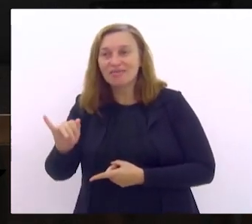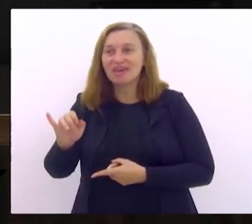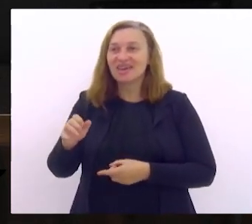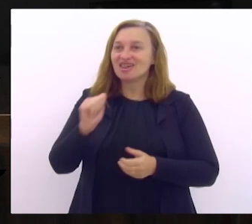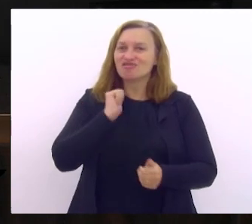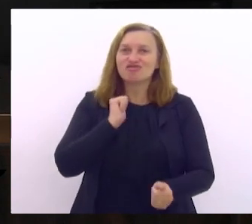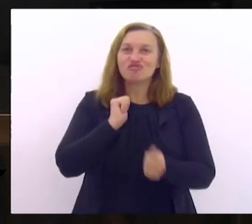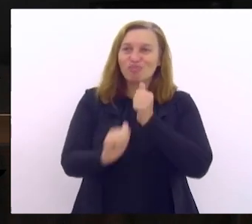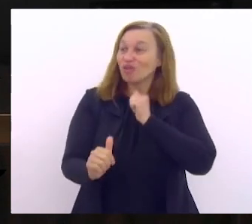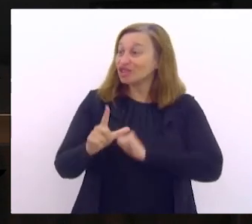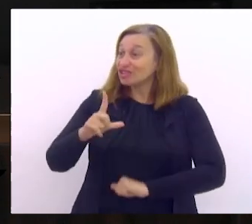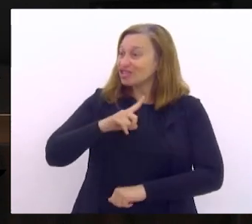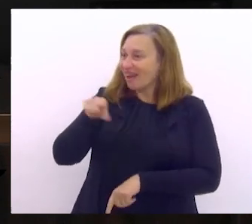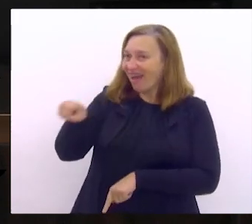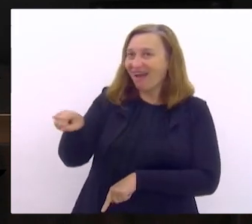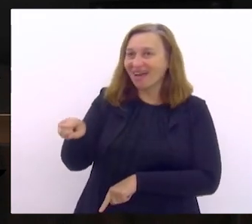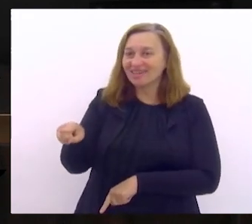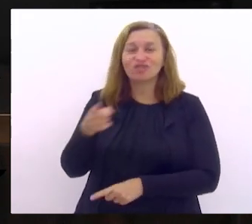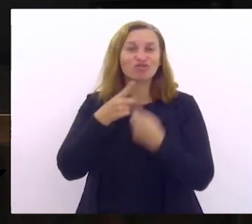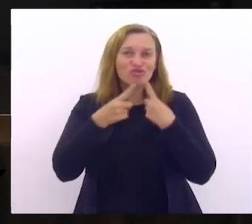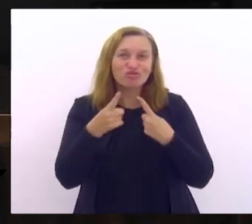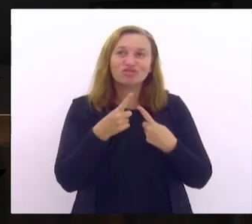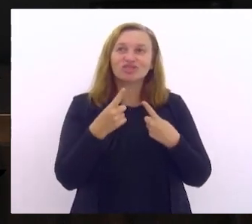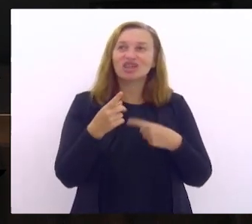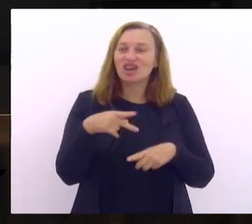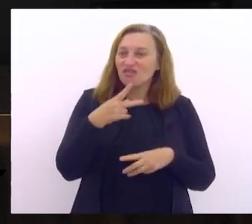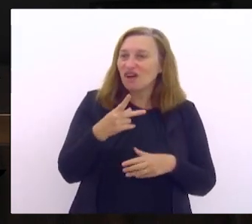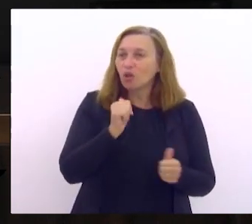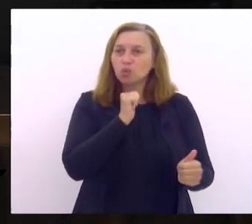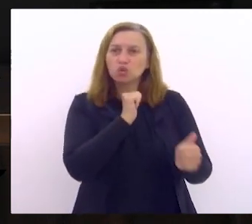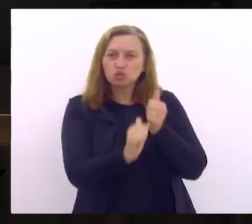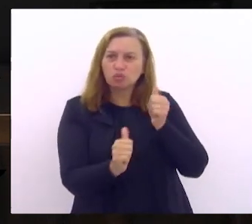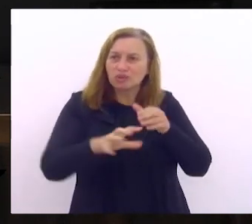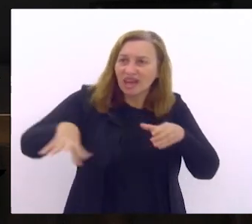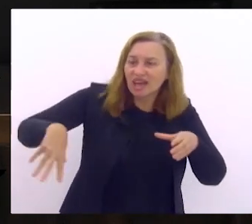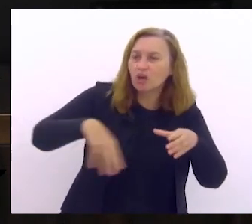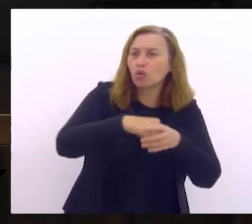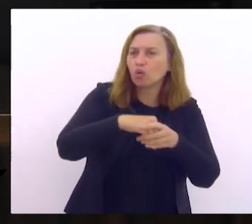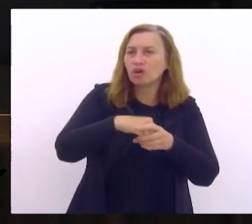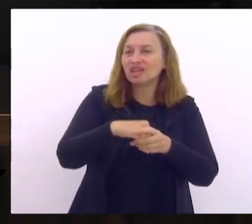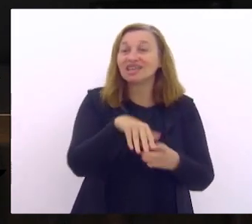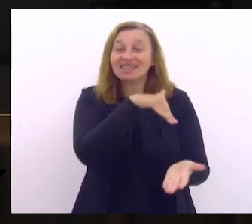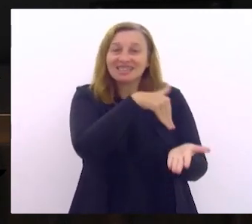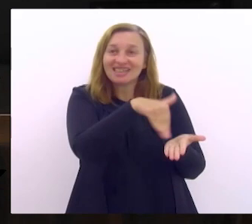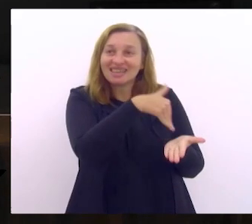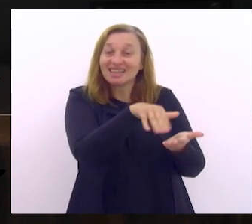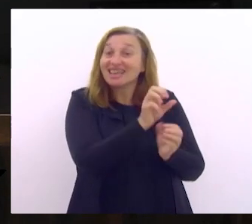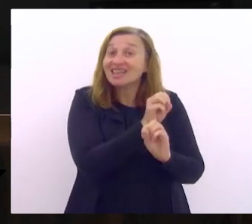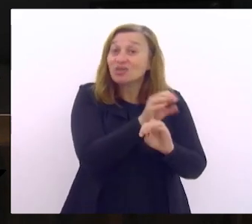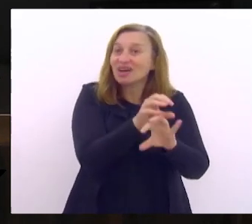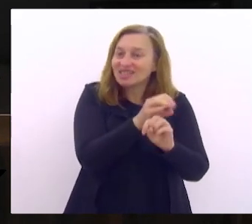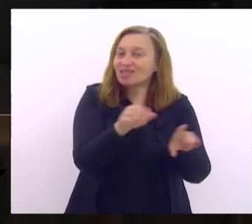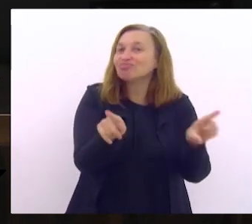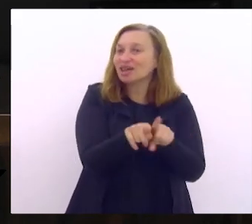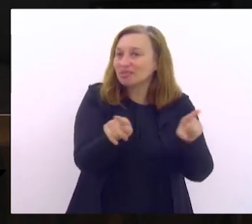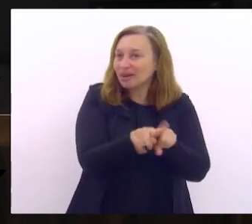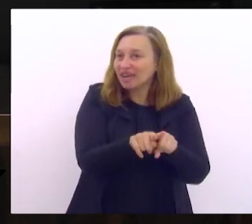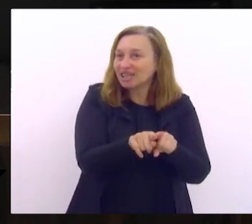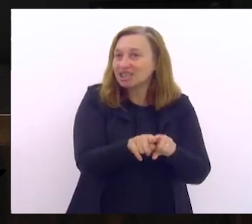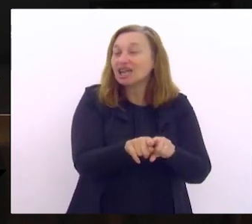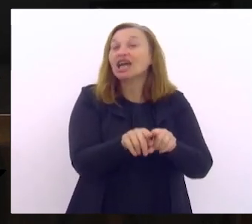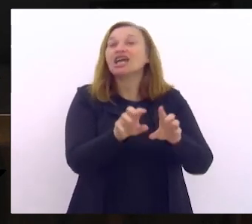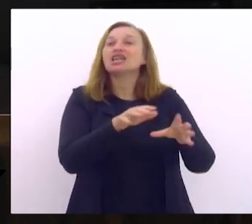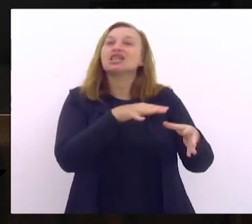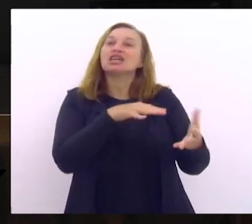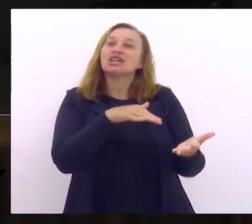esporte. E eu discuto muito isso. Eu falo que o esporte ele tem que estar incluso dentro da Secretaria de Educação e na Secretaria de Cultura, tem que